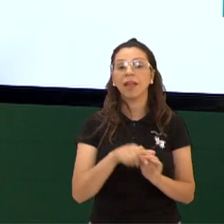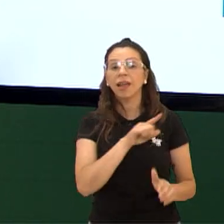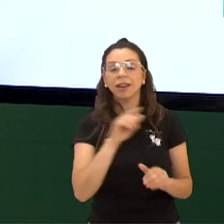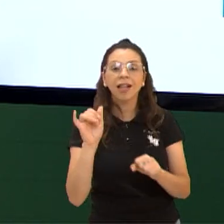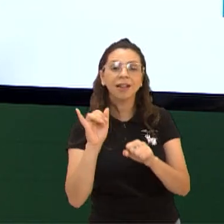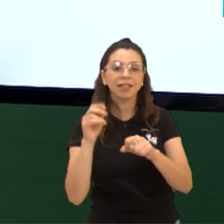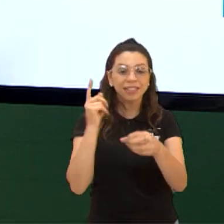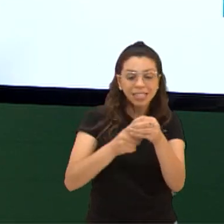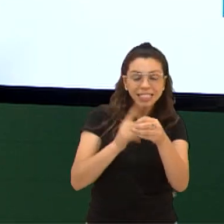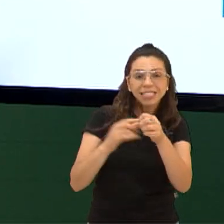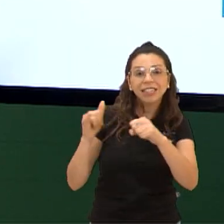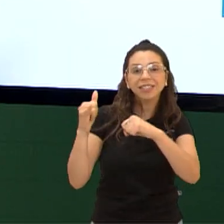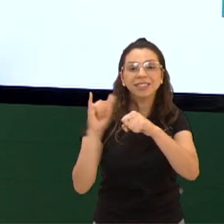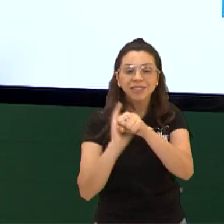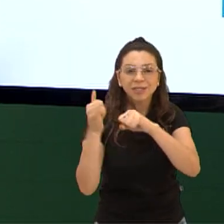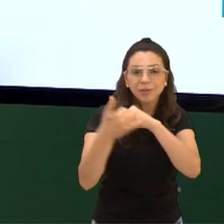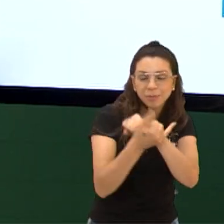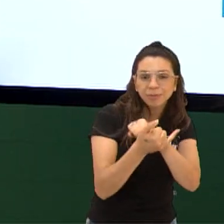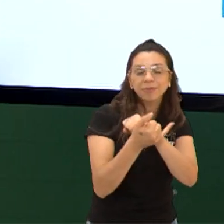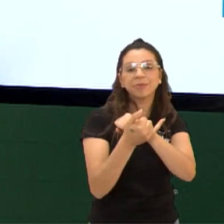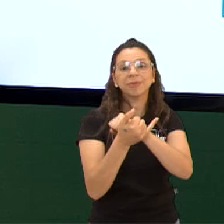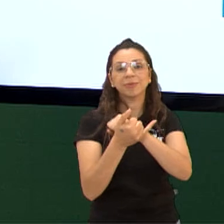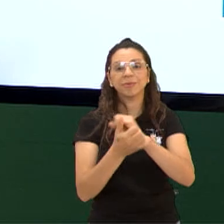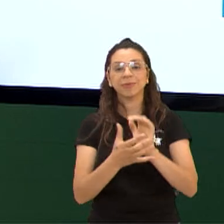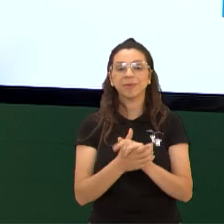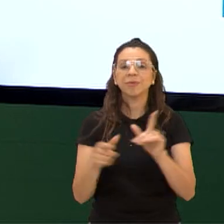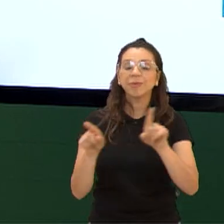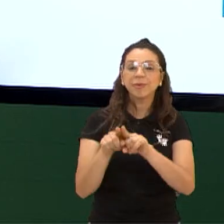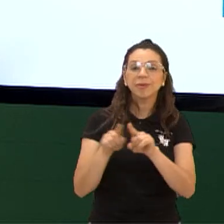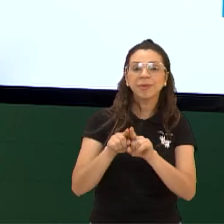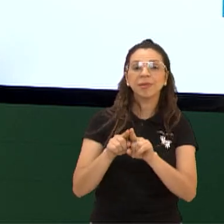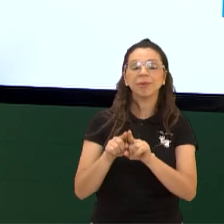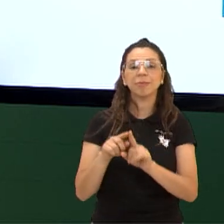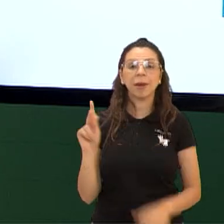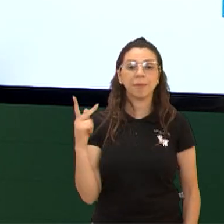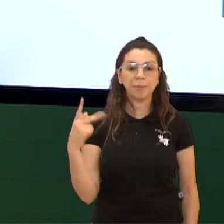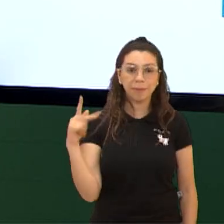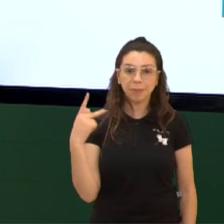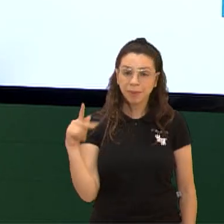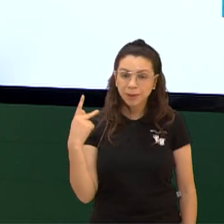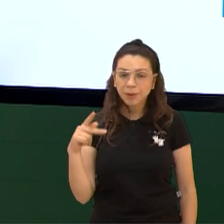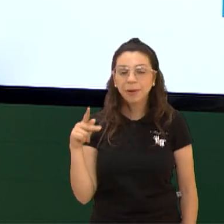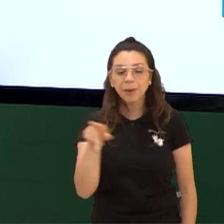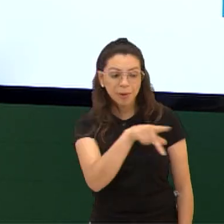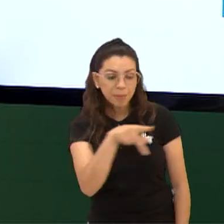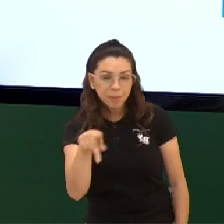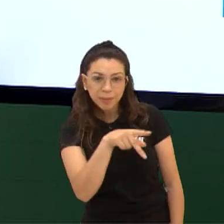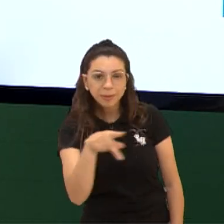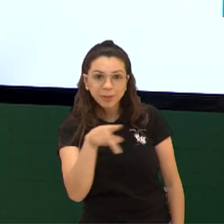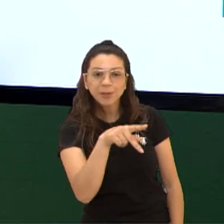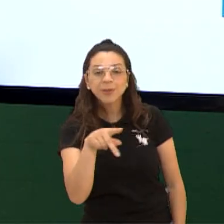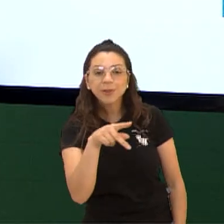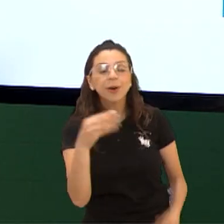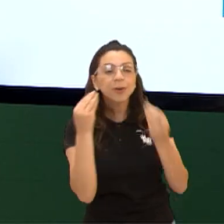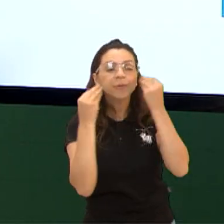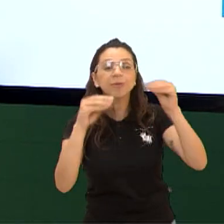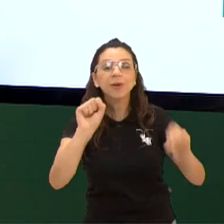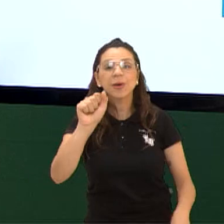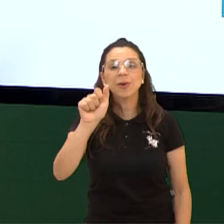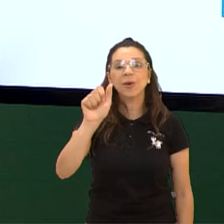dos Pinhais, do Afonso Pena. Piraquara, professora Rosilda de Souza. Beijo,